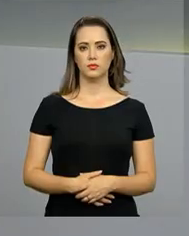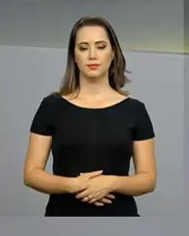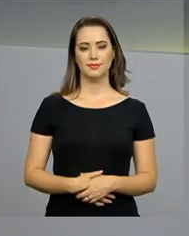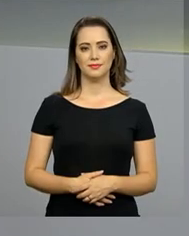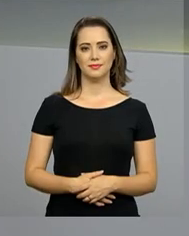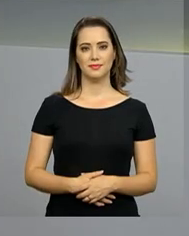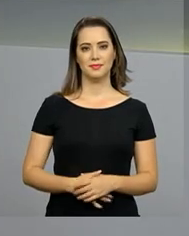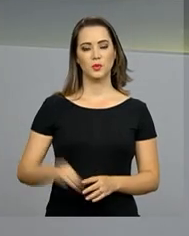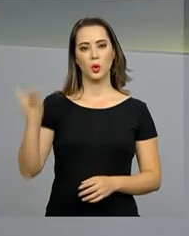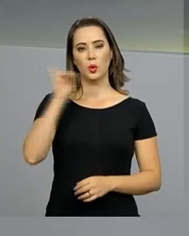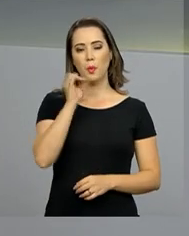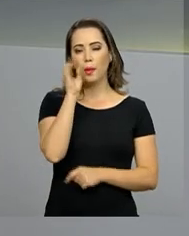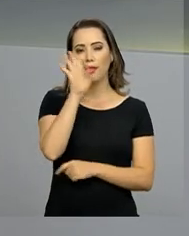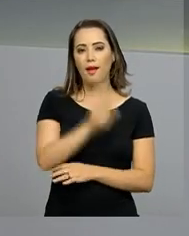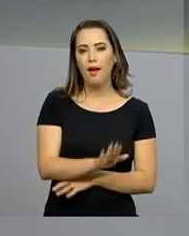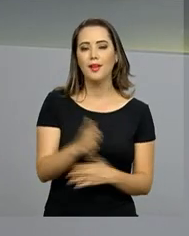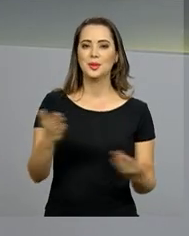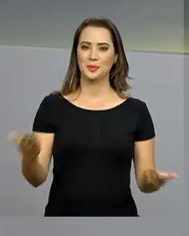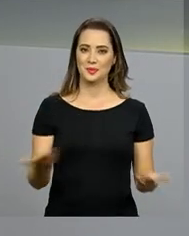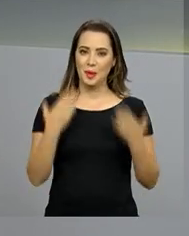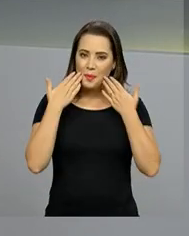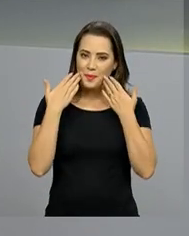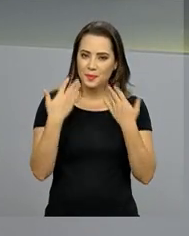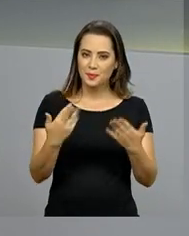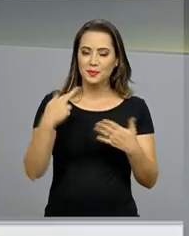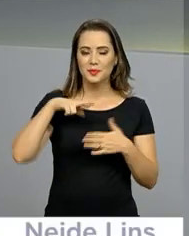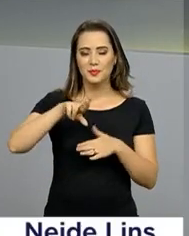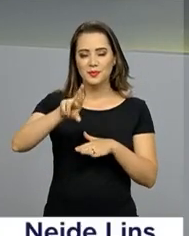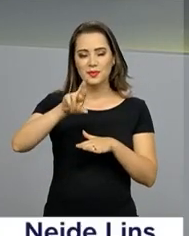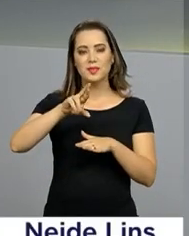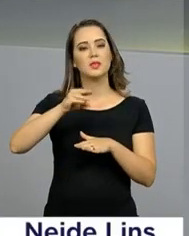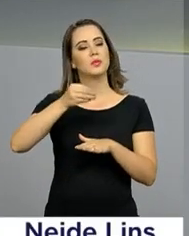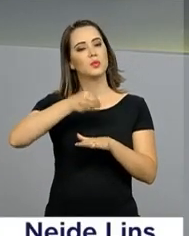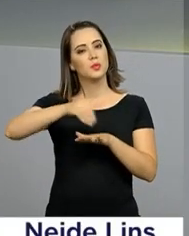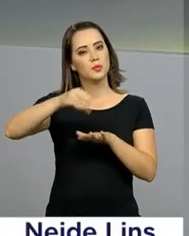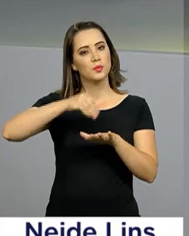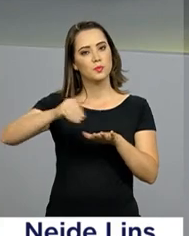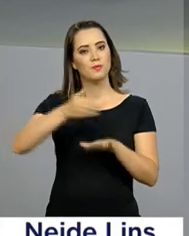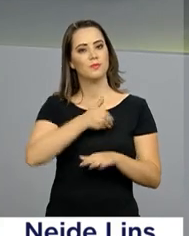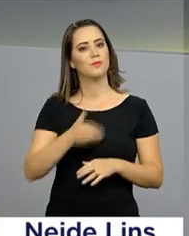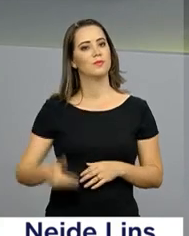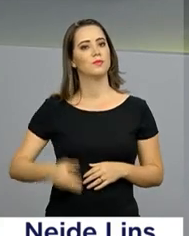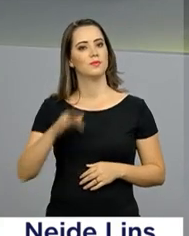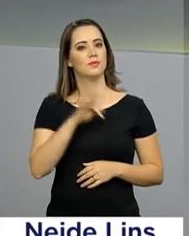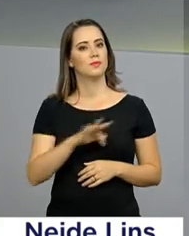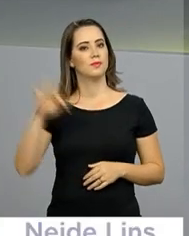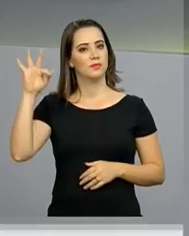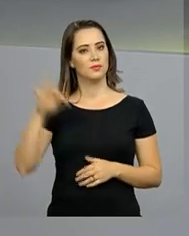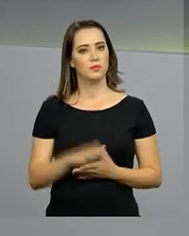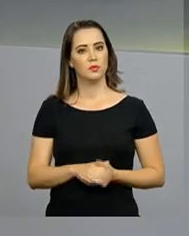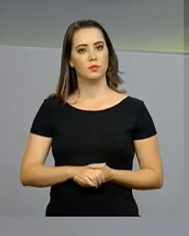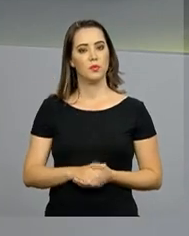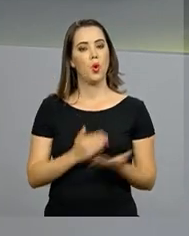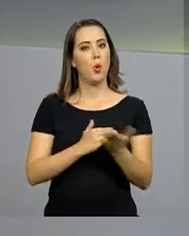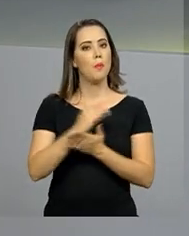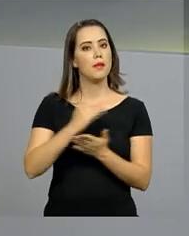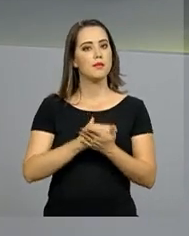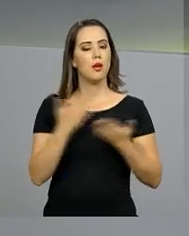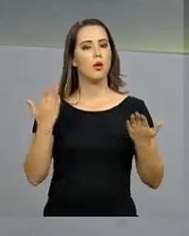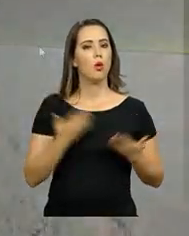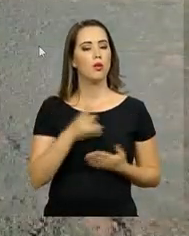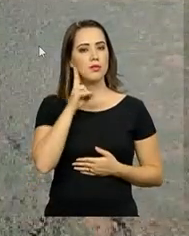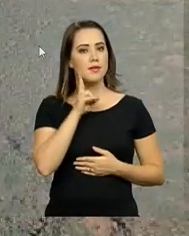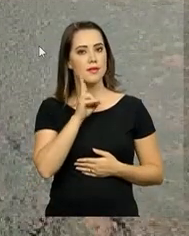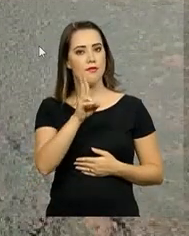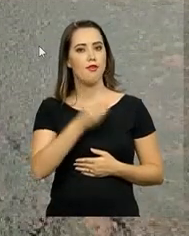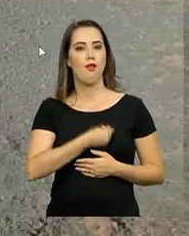olá boa tarde estamos no ar com as notícias do governo federal em mais uma edição do repórter nbr a gente começa com